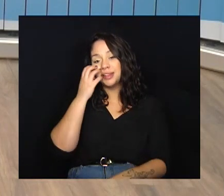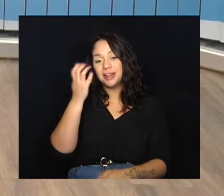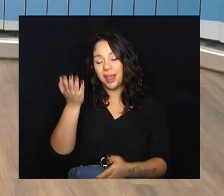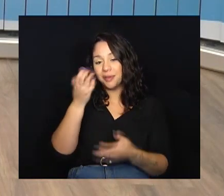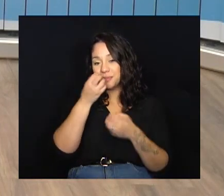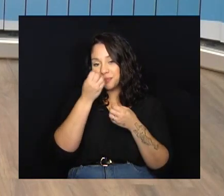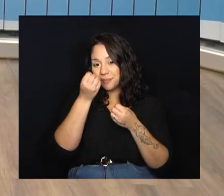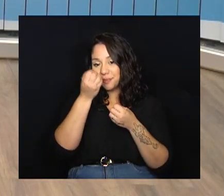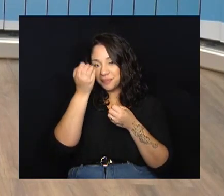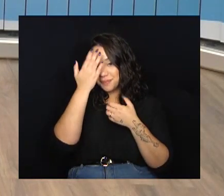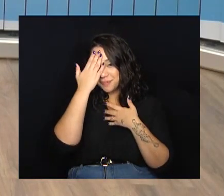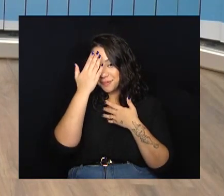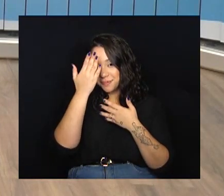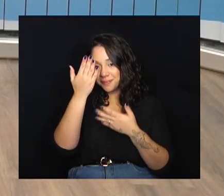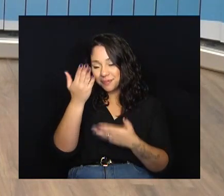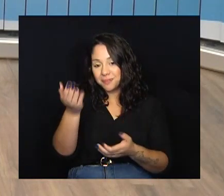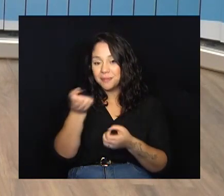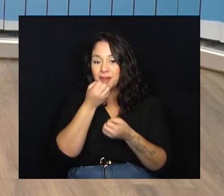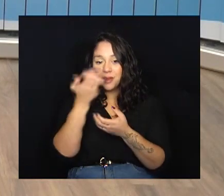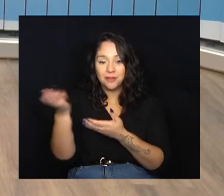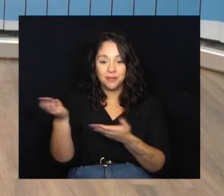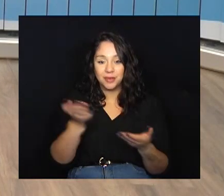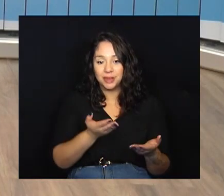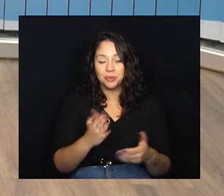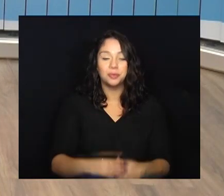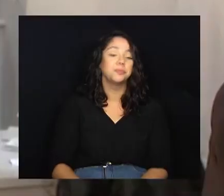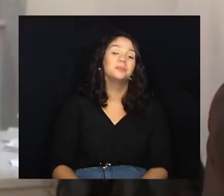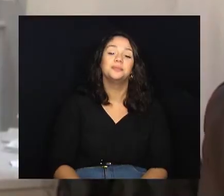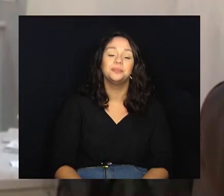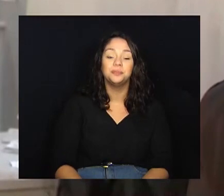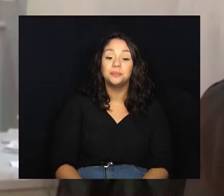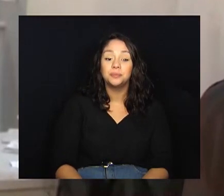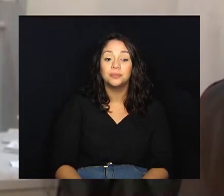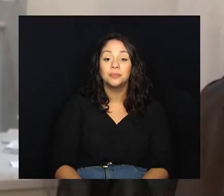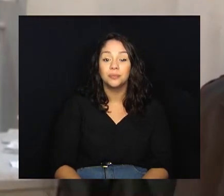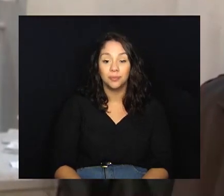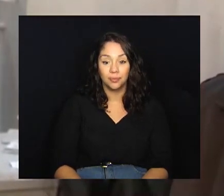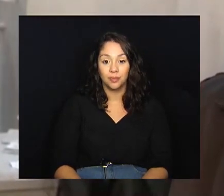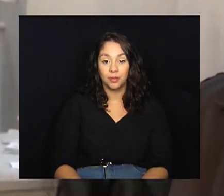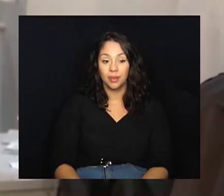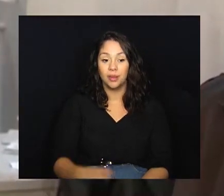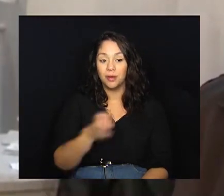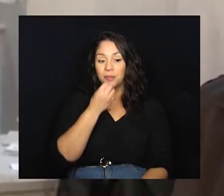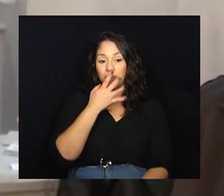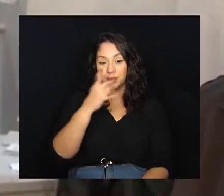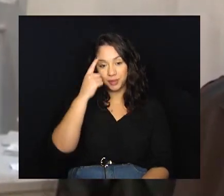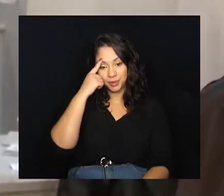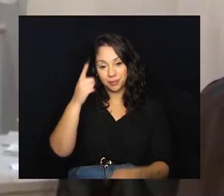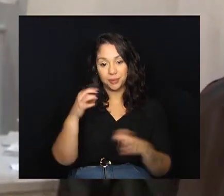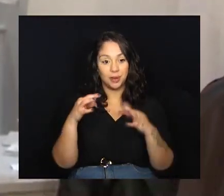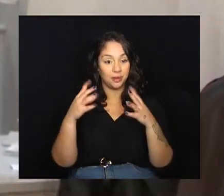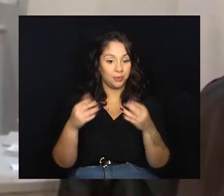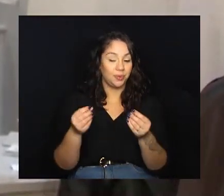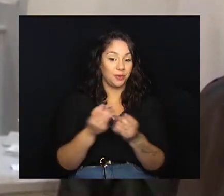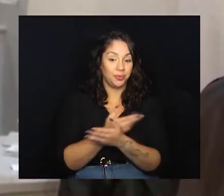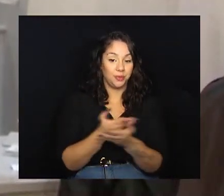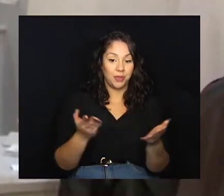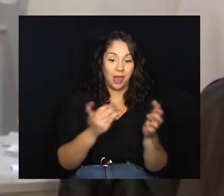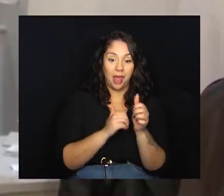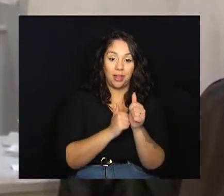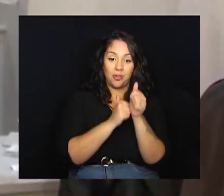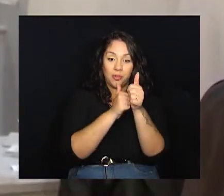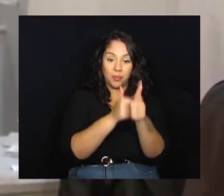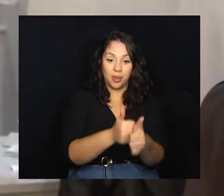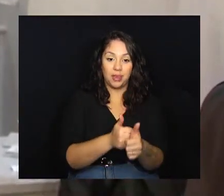dia É isso aí bom dia para você bom dia para todo mundo Gabriel Castro acompanhando